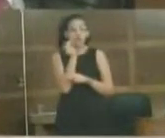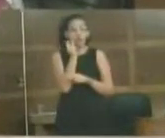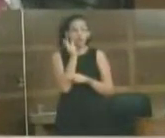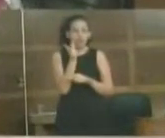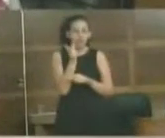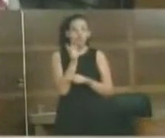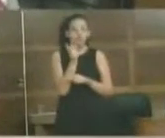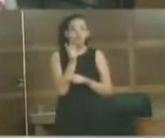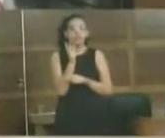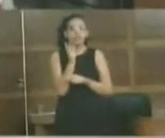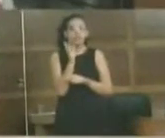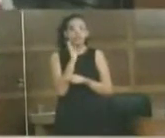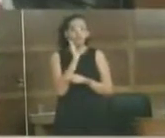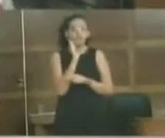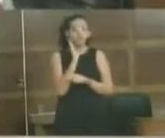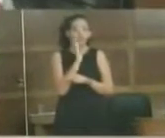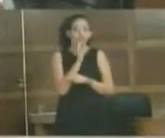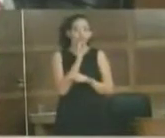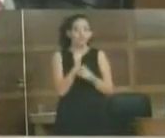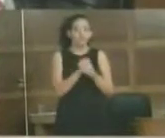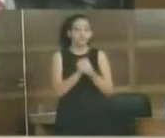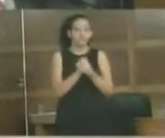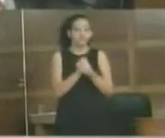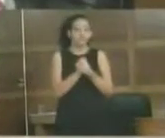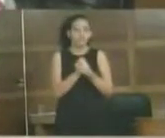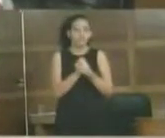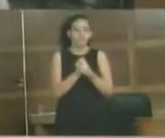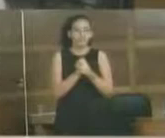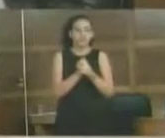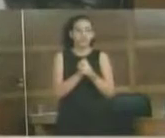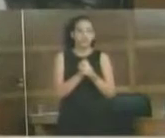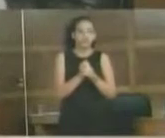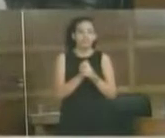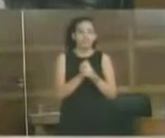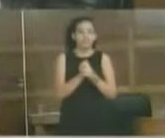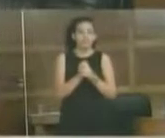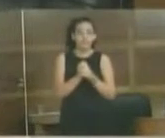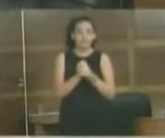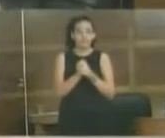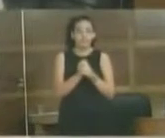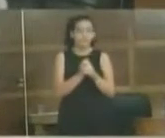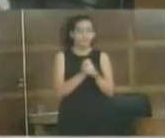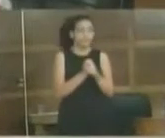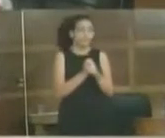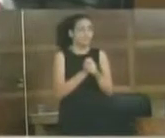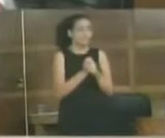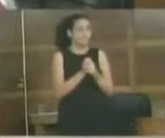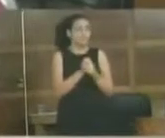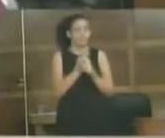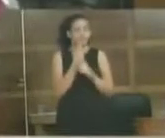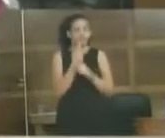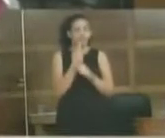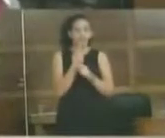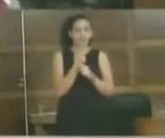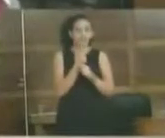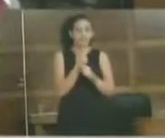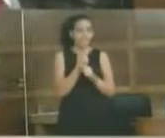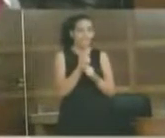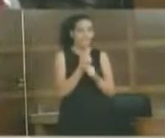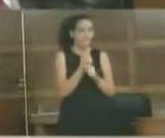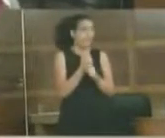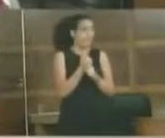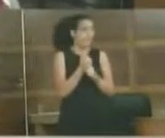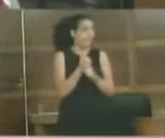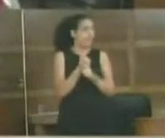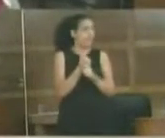isso é muito bacana. Dizer para você, Carmen Lúcia, dizer para você que